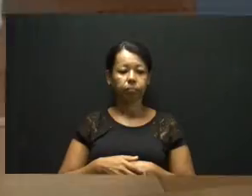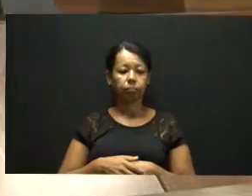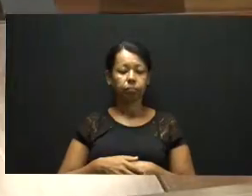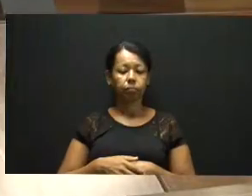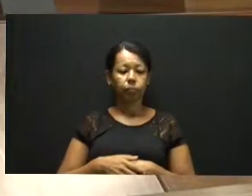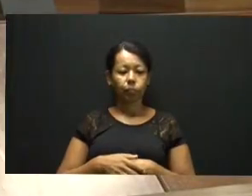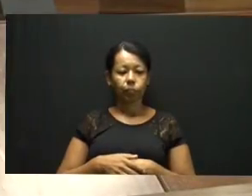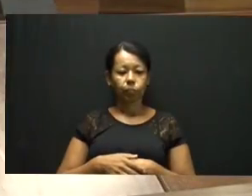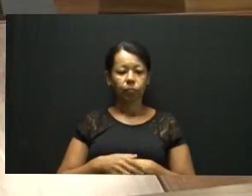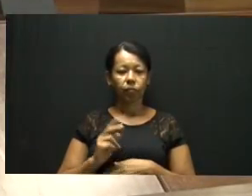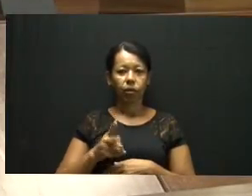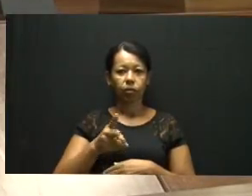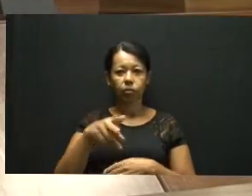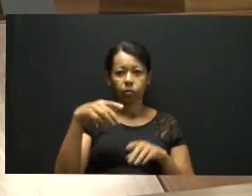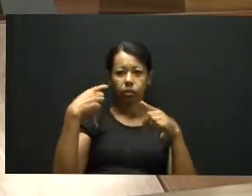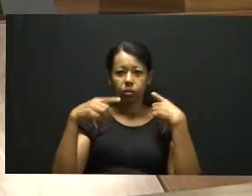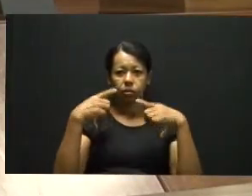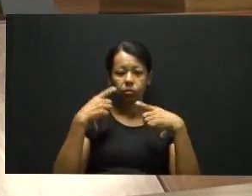em discussão.